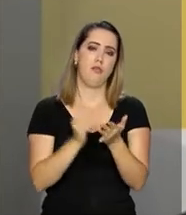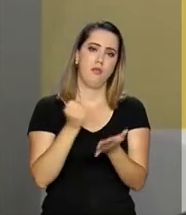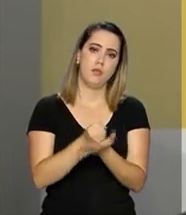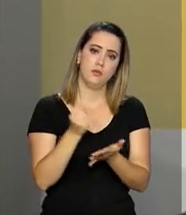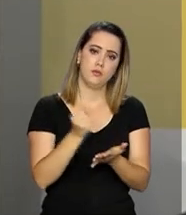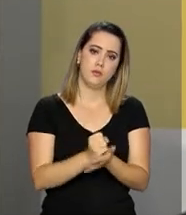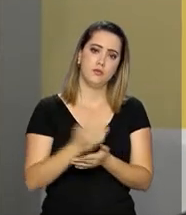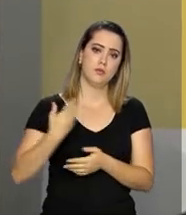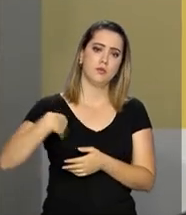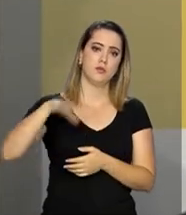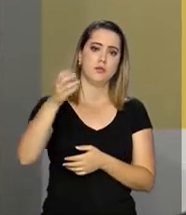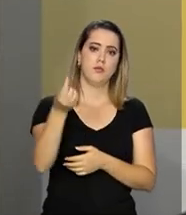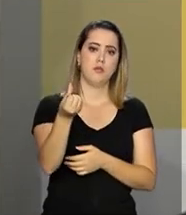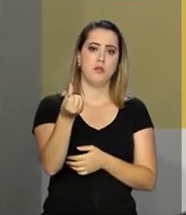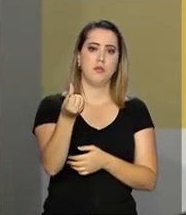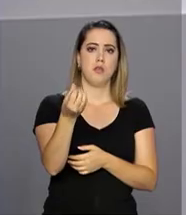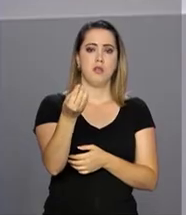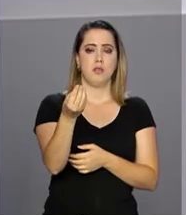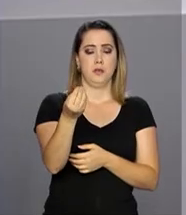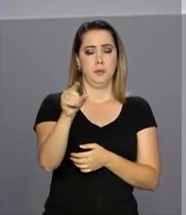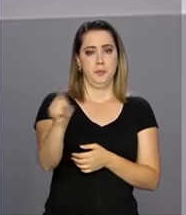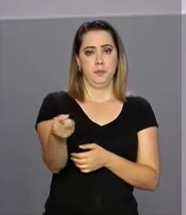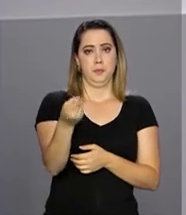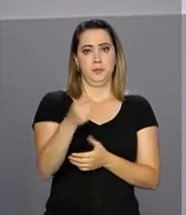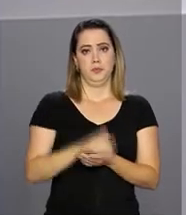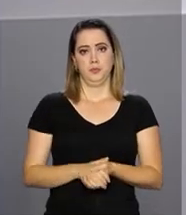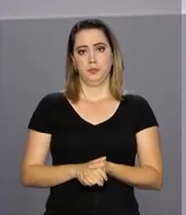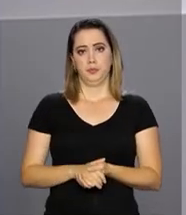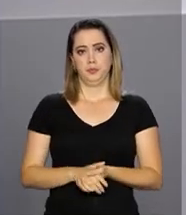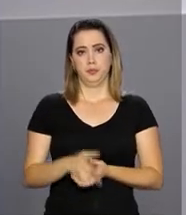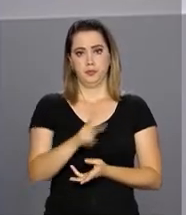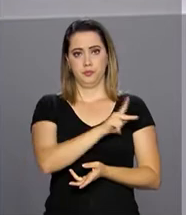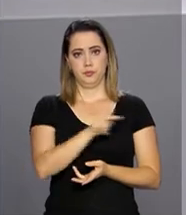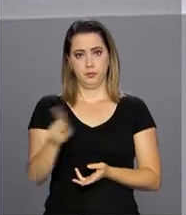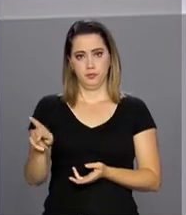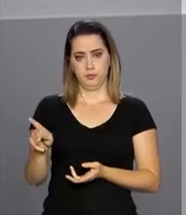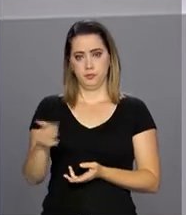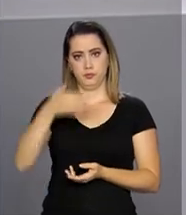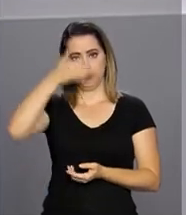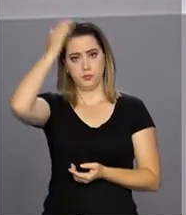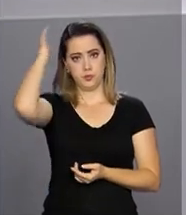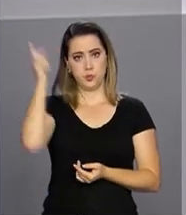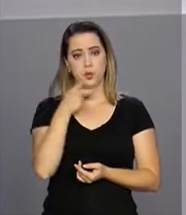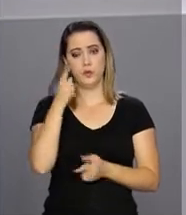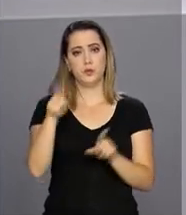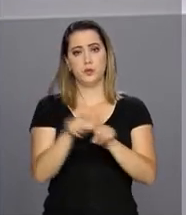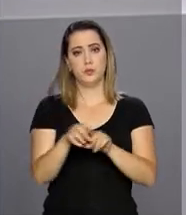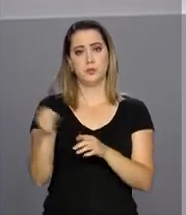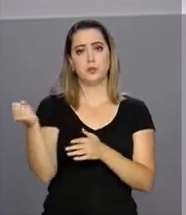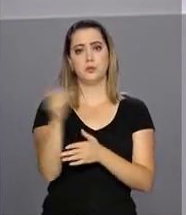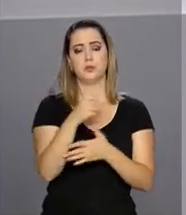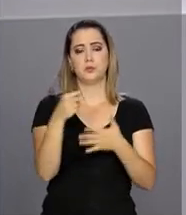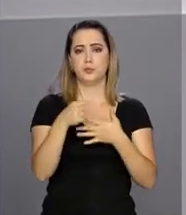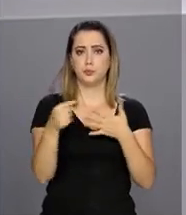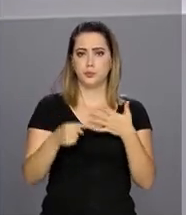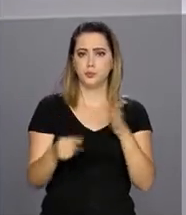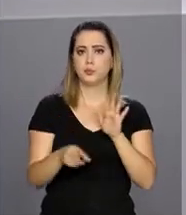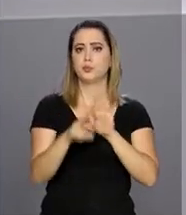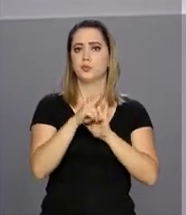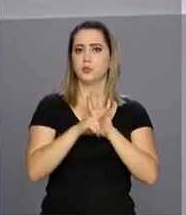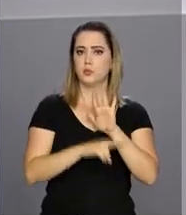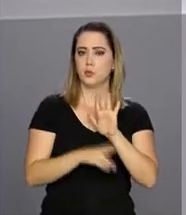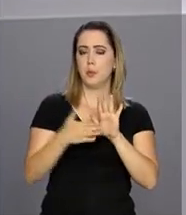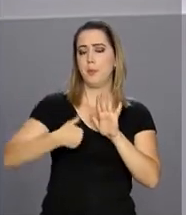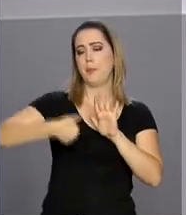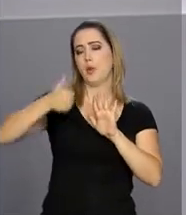chegando a mais de 600 mil michel temer disse também que as reformas feitas pelo governo tornarão o país mais